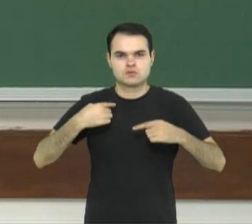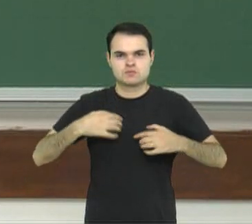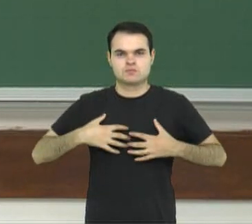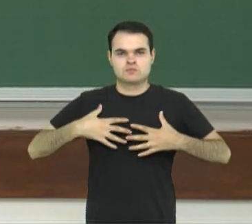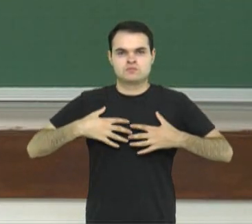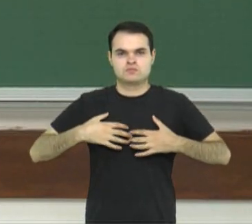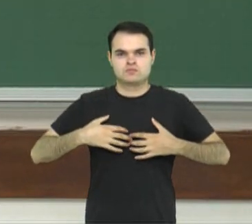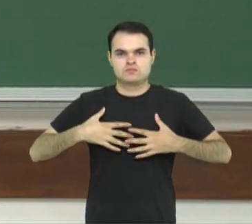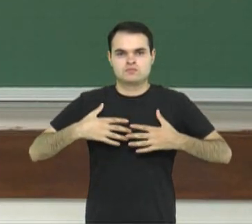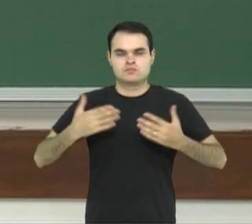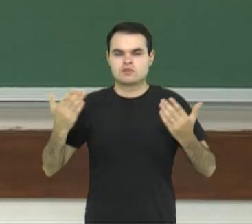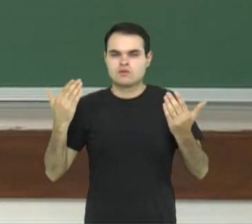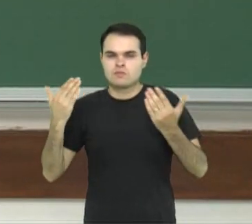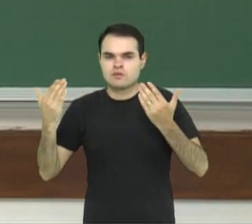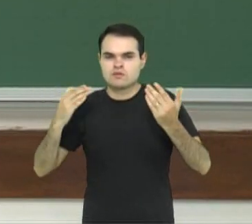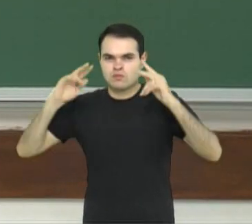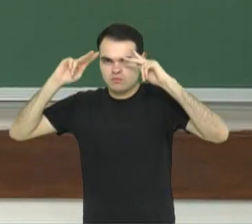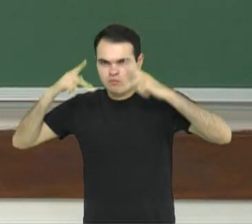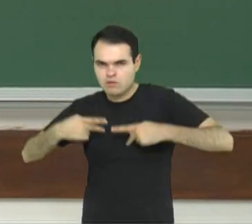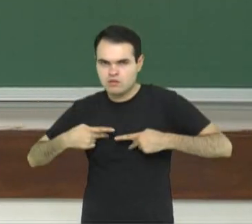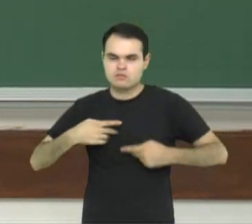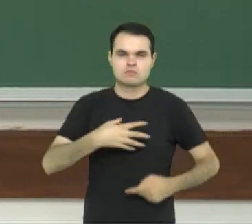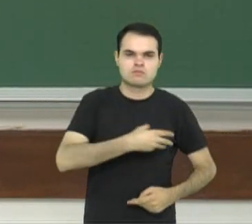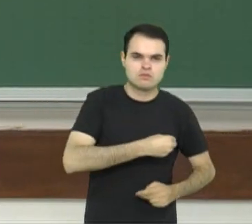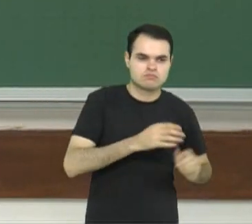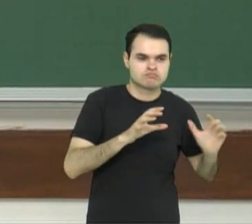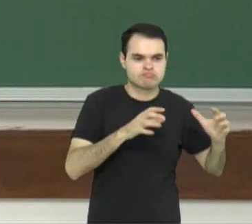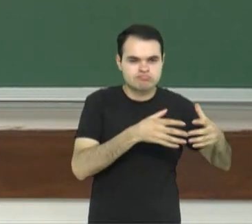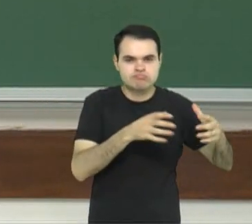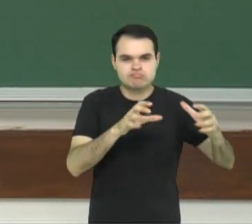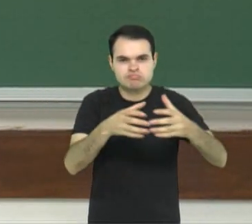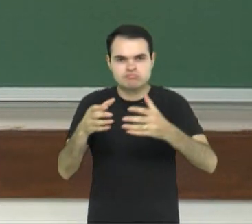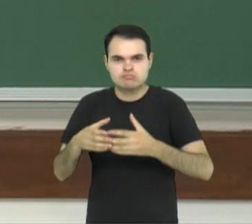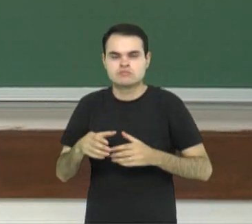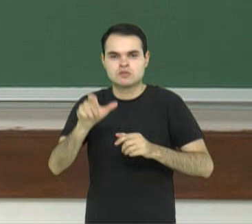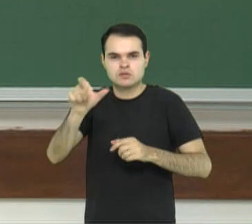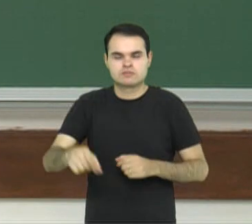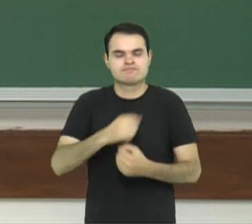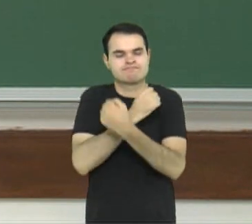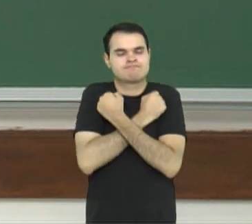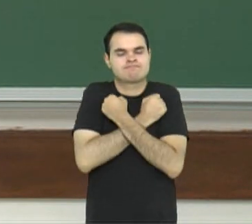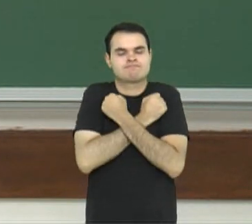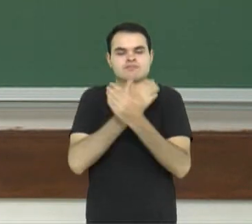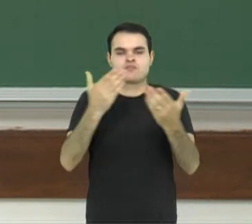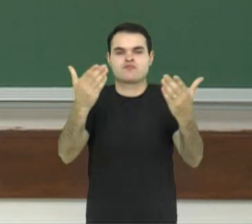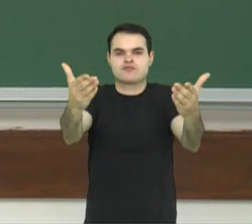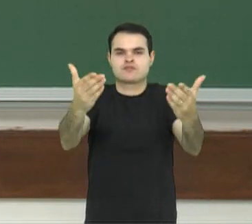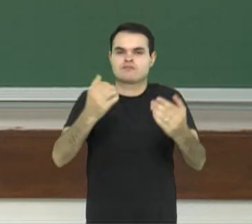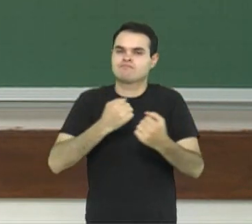fizemos a comparação dessa anatomia e fisiologia com os outros vertebrados. Eu quero deixar um abração para vocês, um